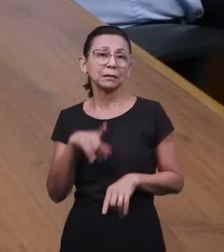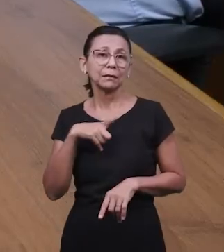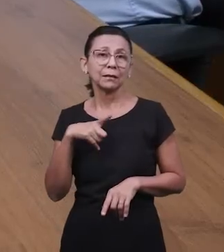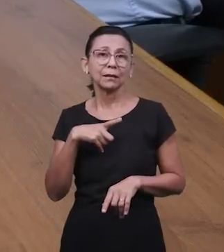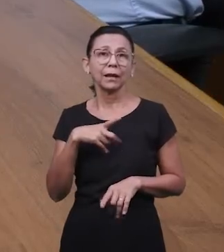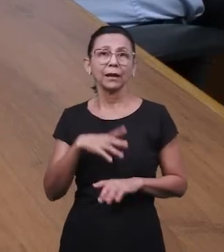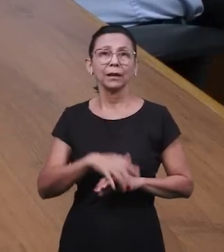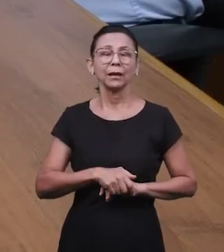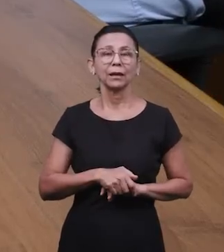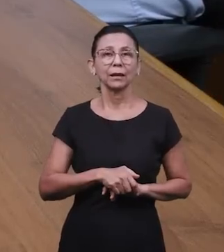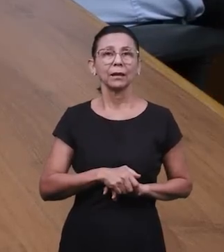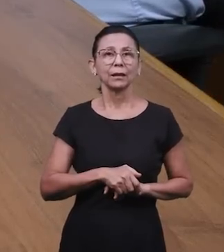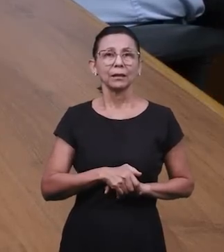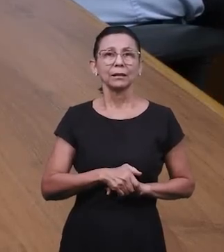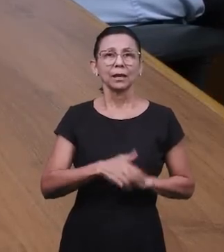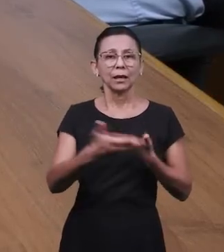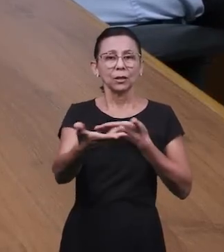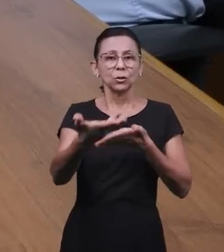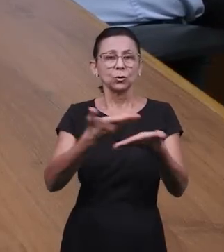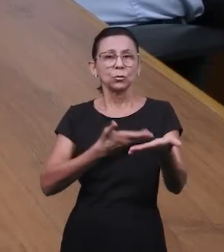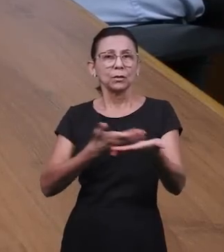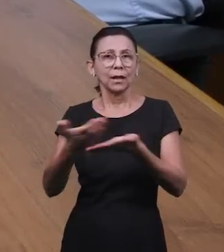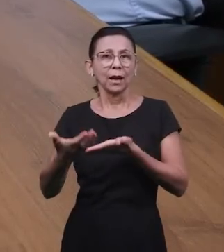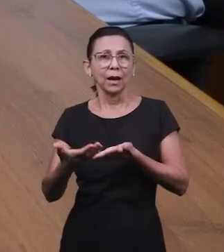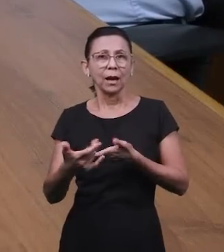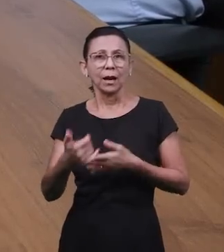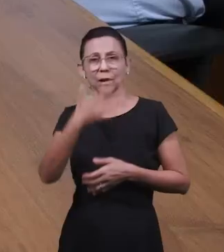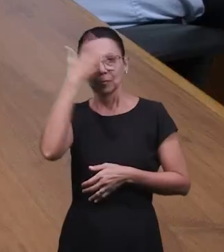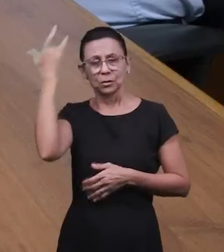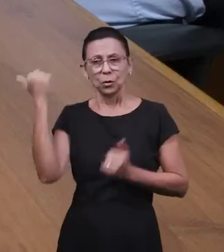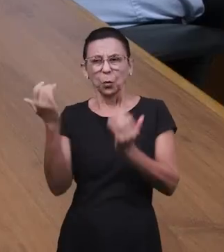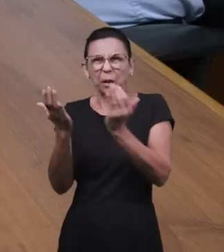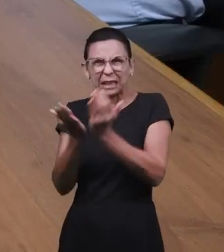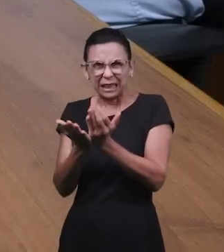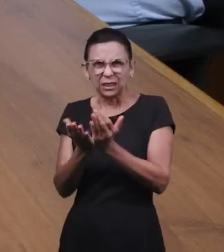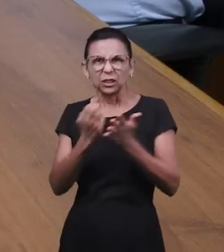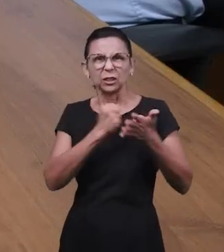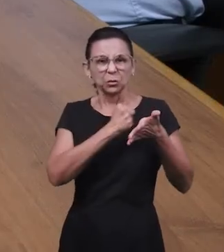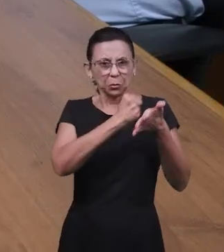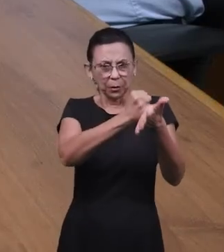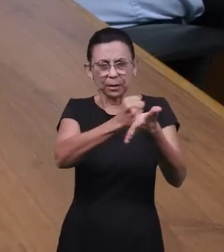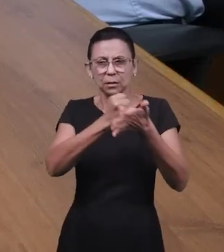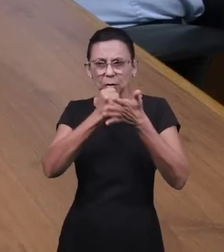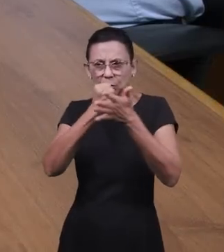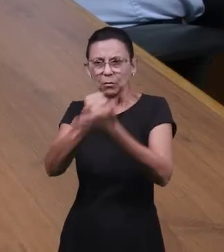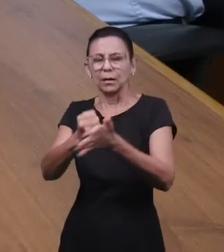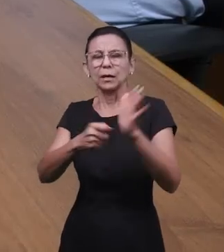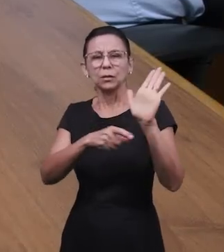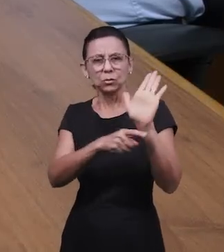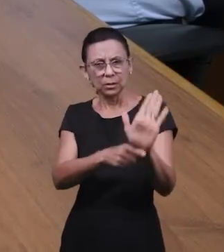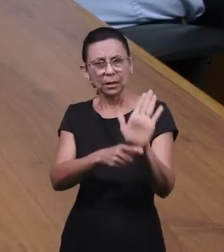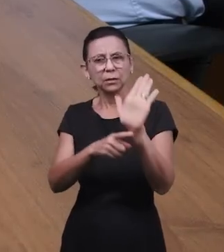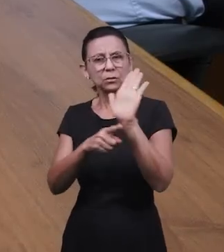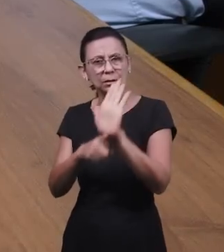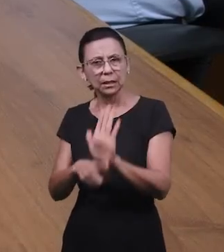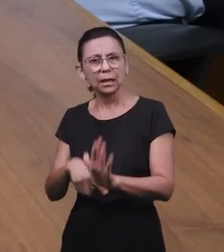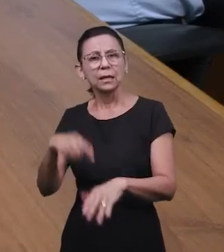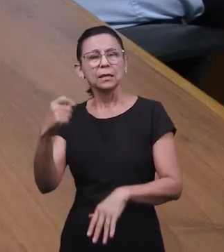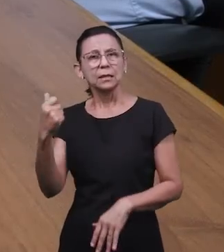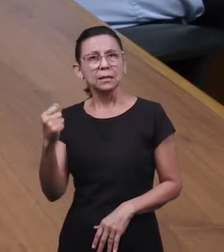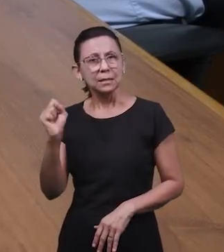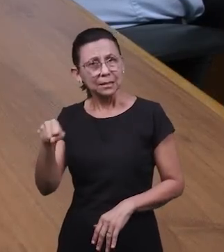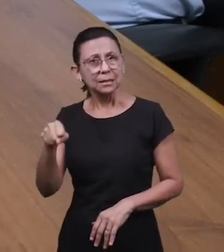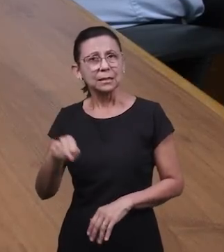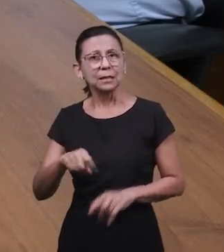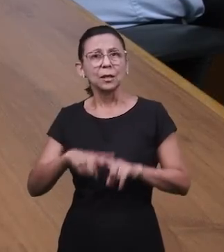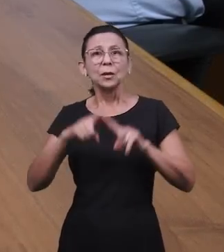ter. O cristão tem de ajudar, o cristão tem de socorrer. Mas você precisa entender que a comunhão é muito mais do que isso. O que Deus nos